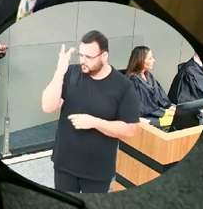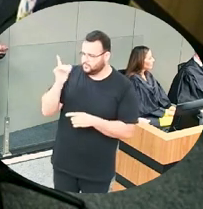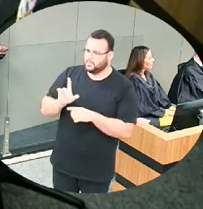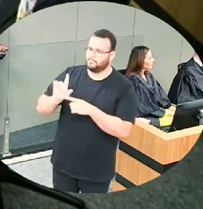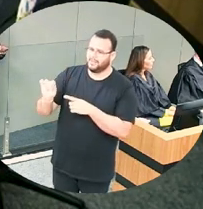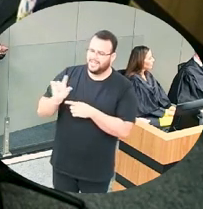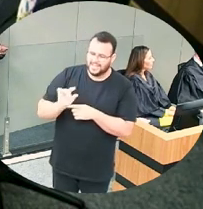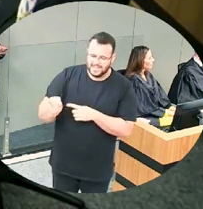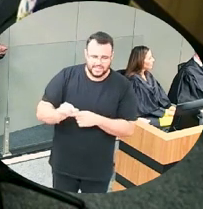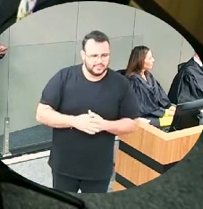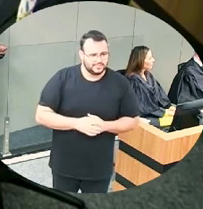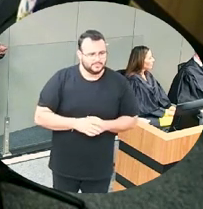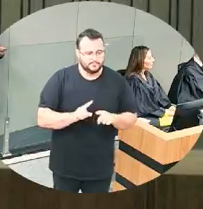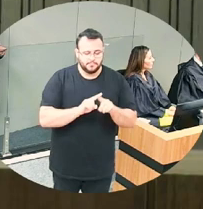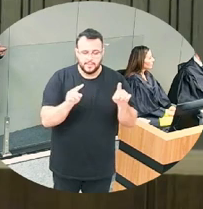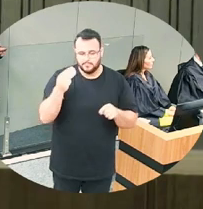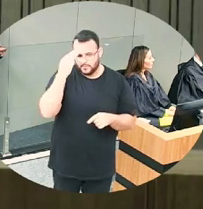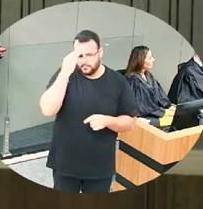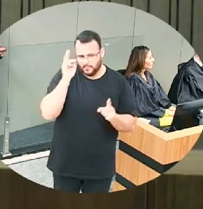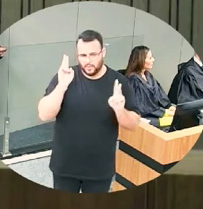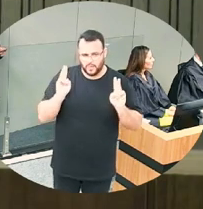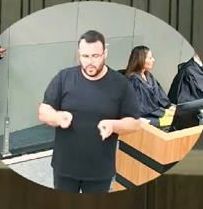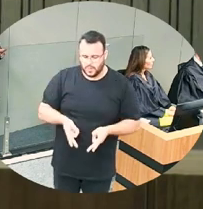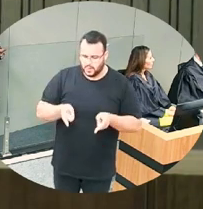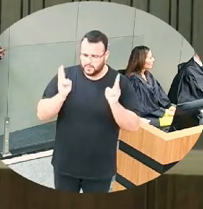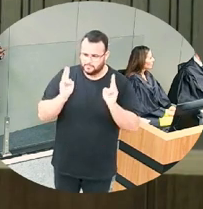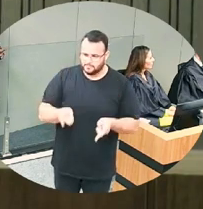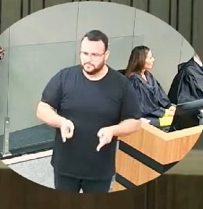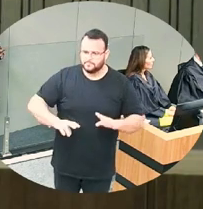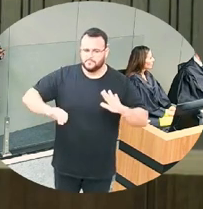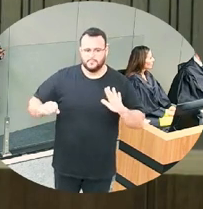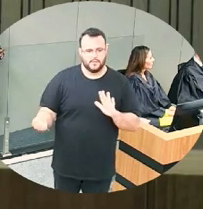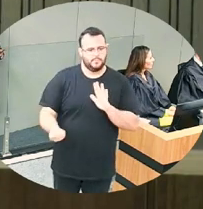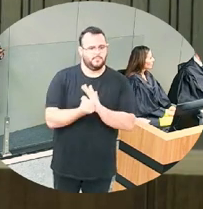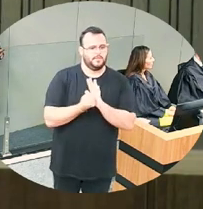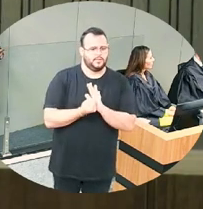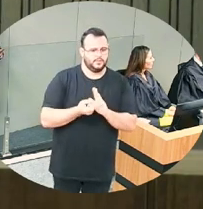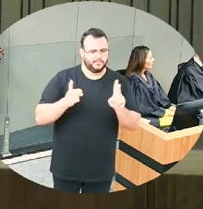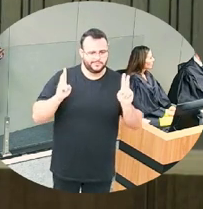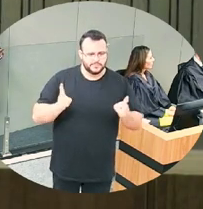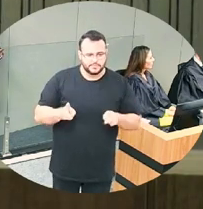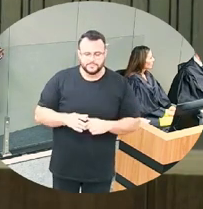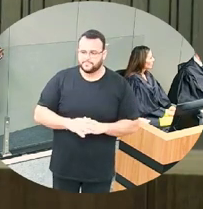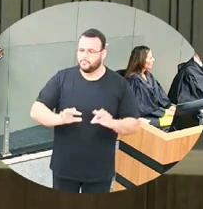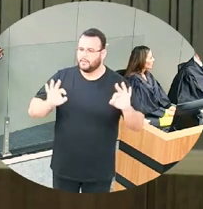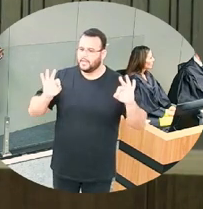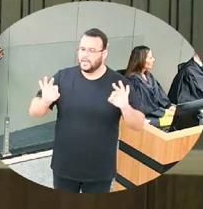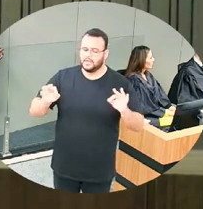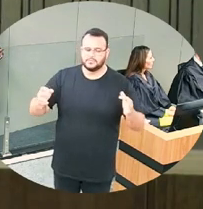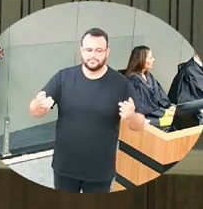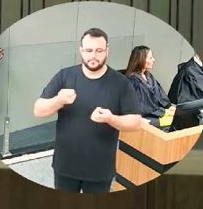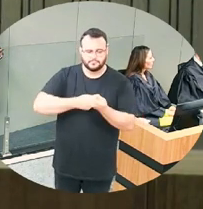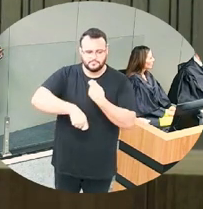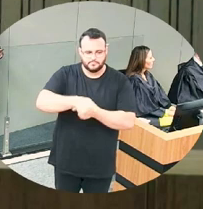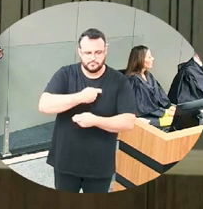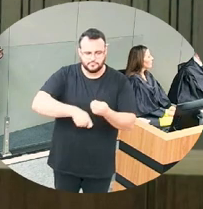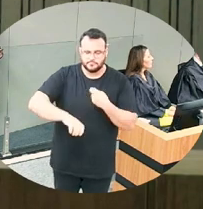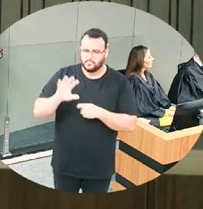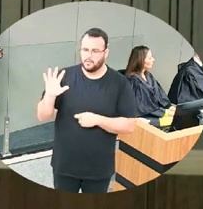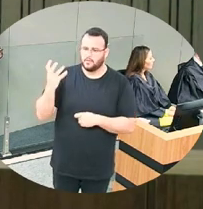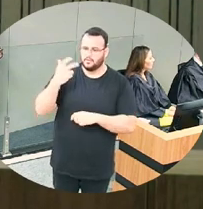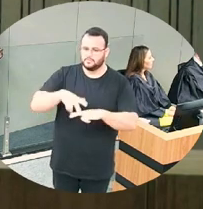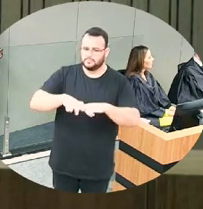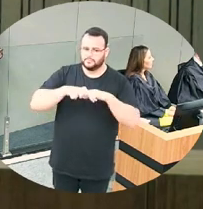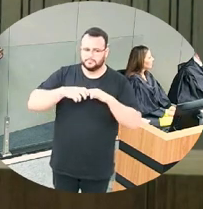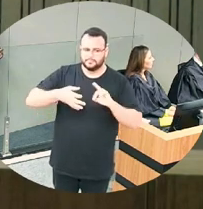memória permanecem e assim permanecerá a marca indelével da excelente administração realizada pelos